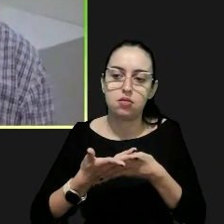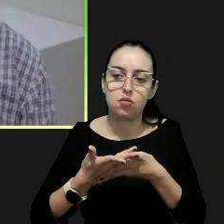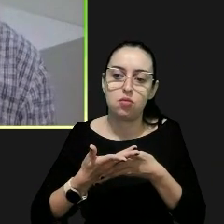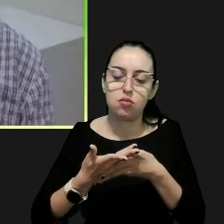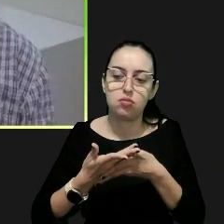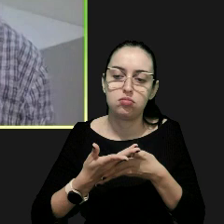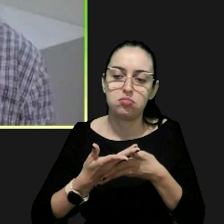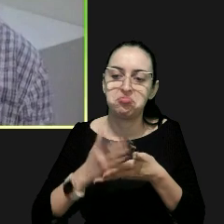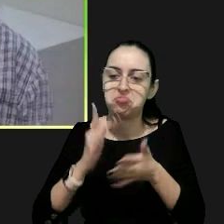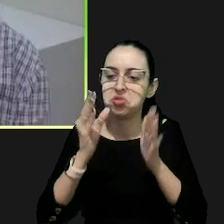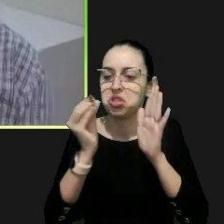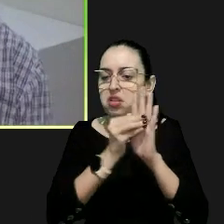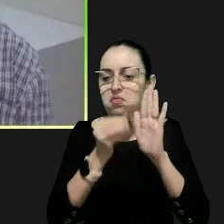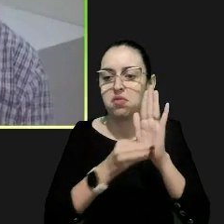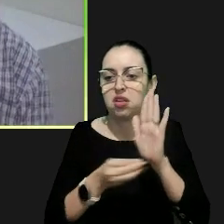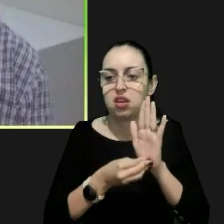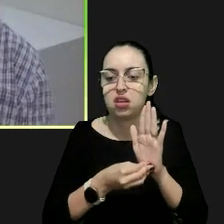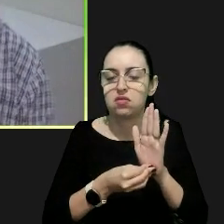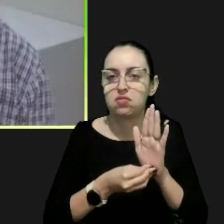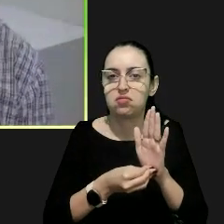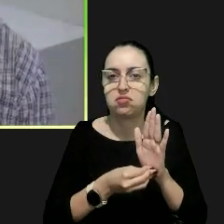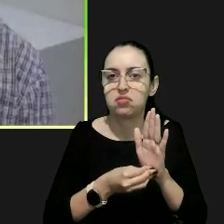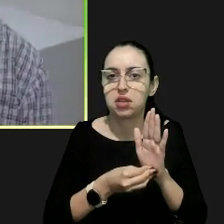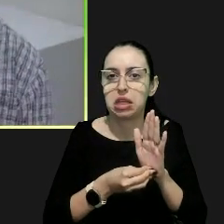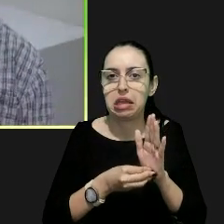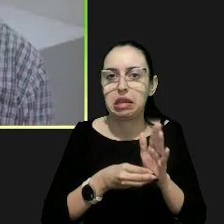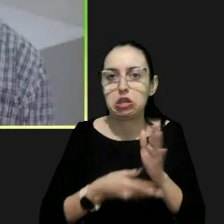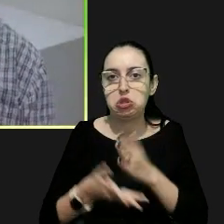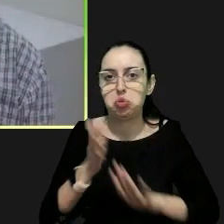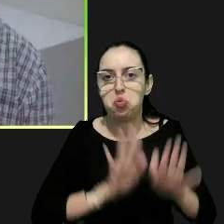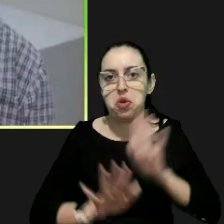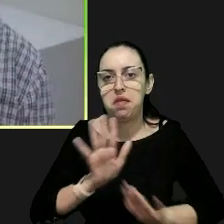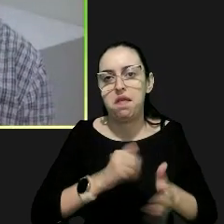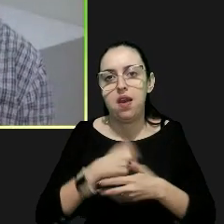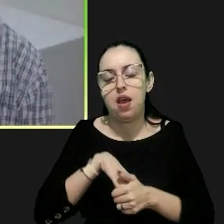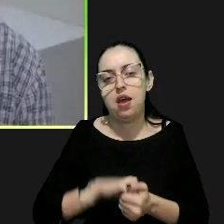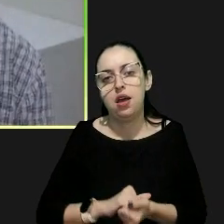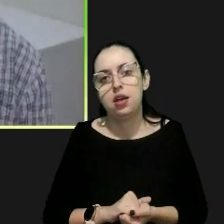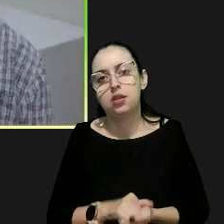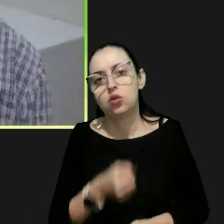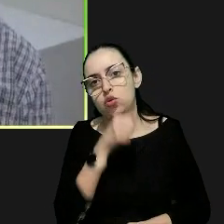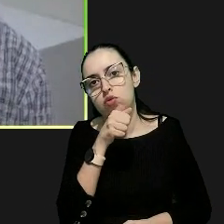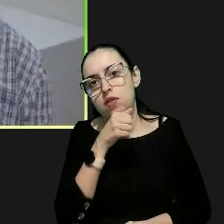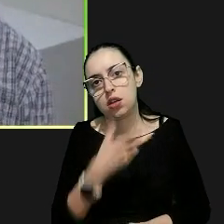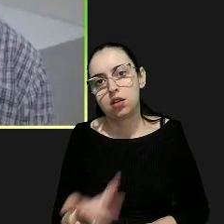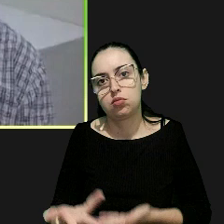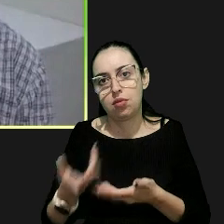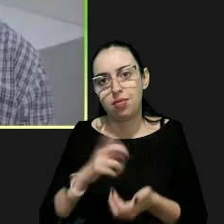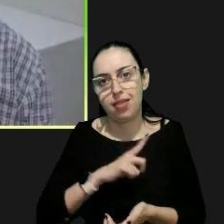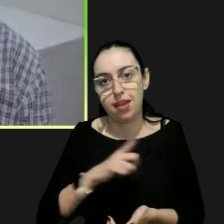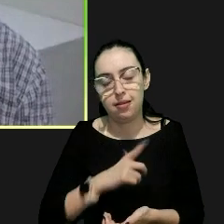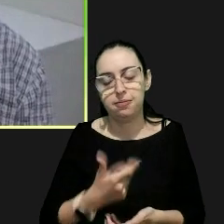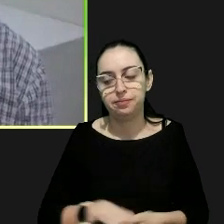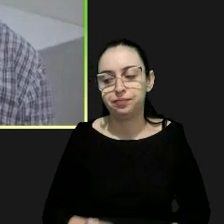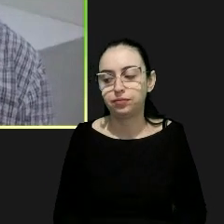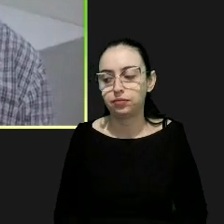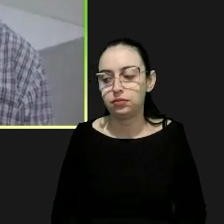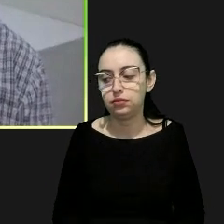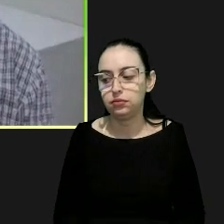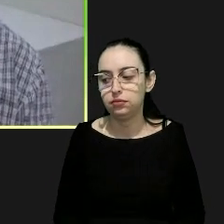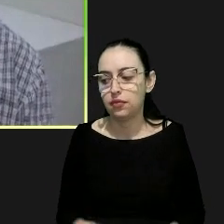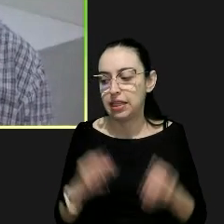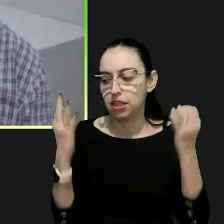tem em relação a esse tipo de, talvez, de tratamento que as pessoas mais idosas